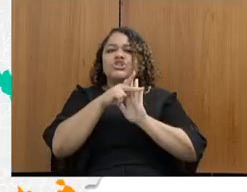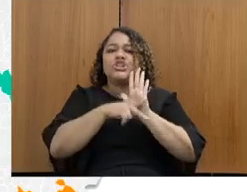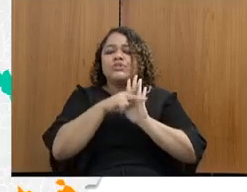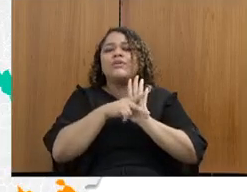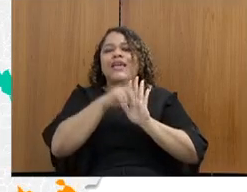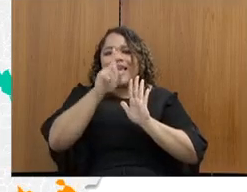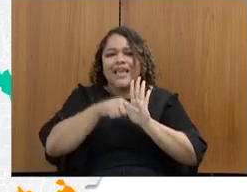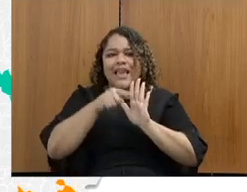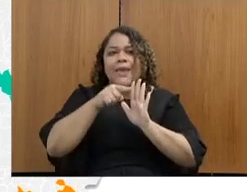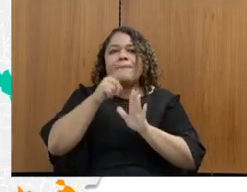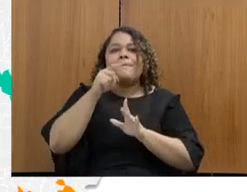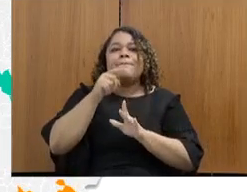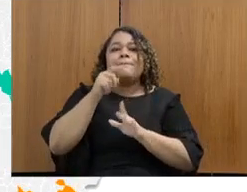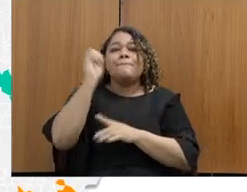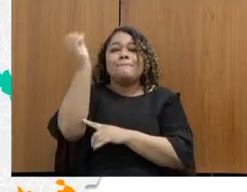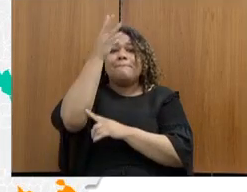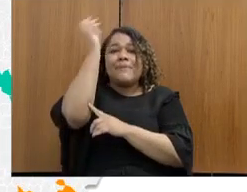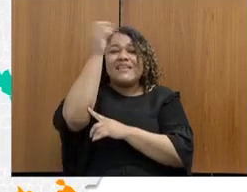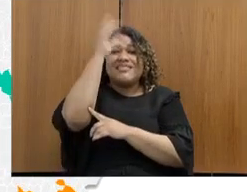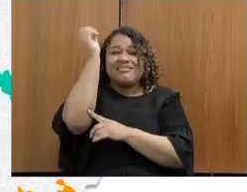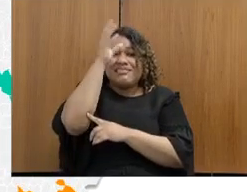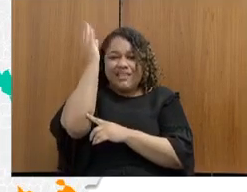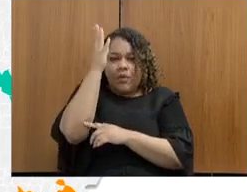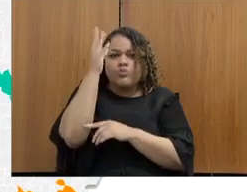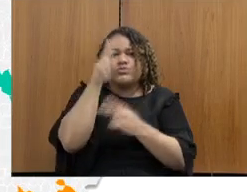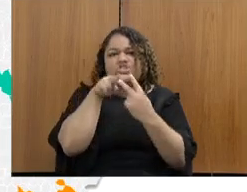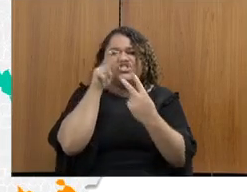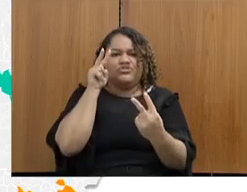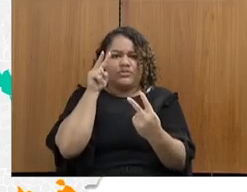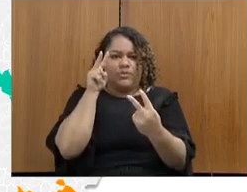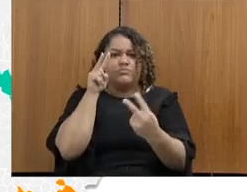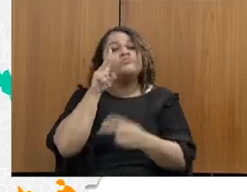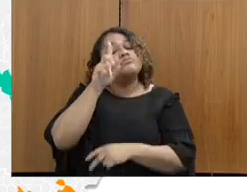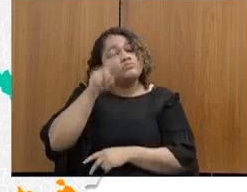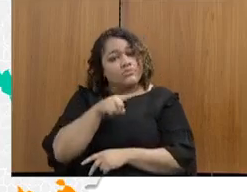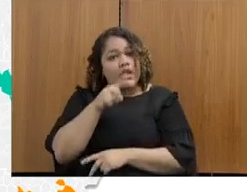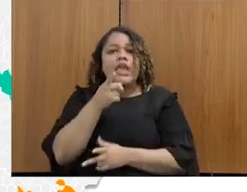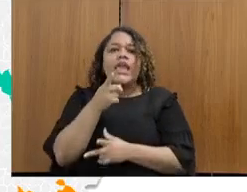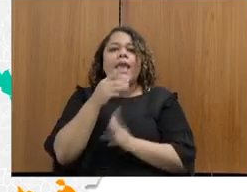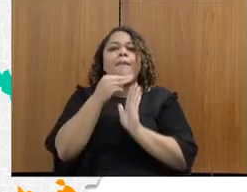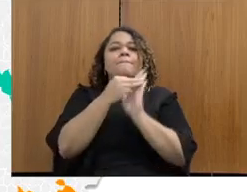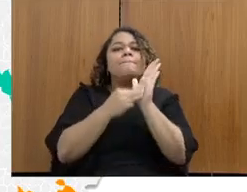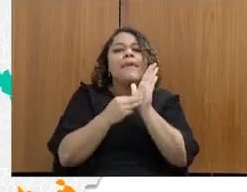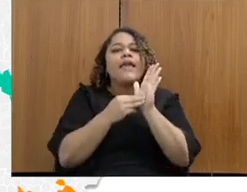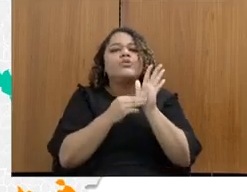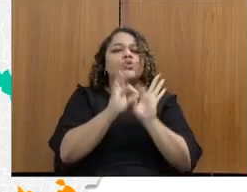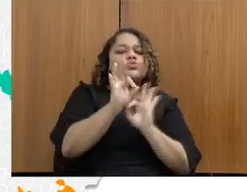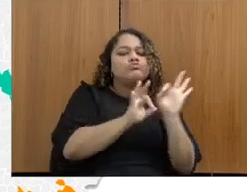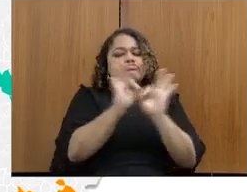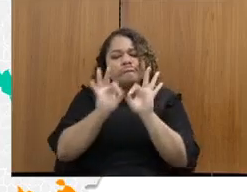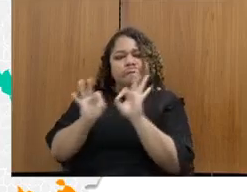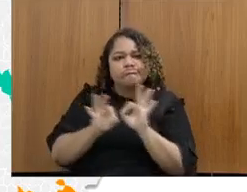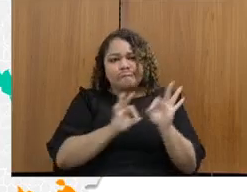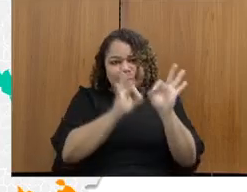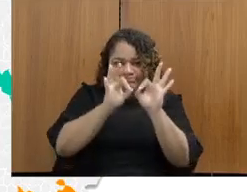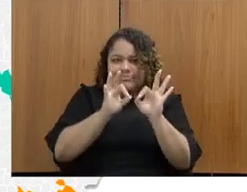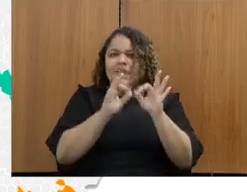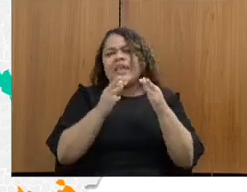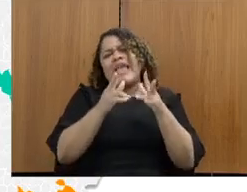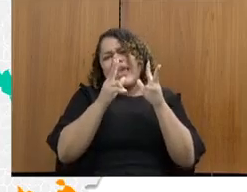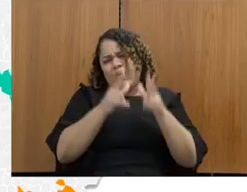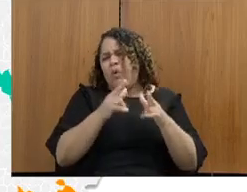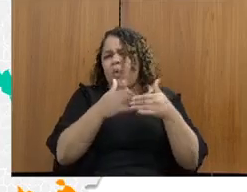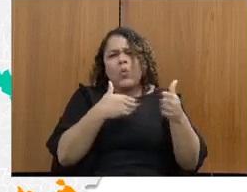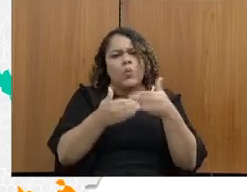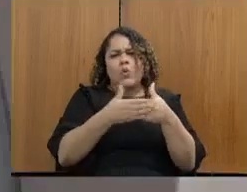é sobre revisão metodológica né considerando como todo o projeto né que isso é algo natural né que precisa